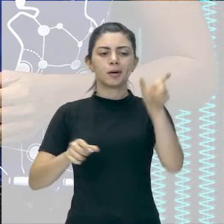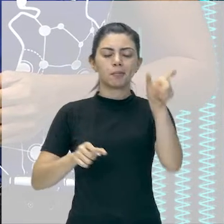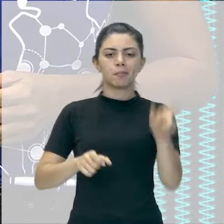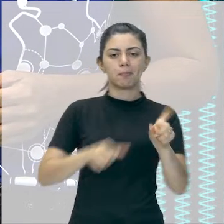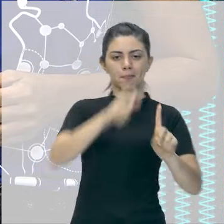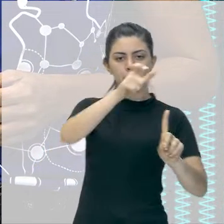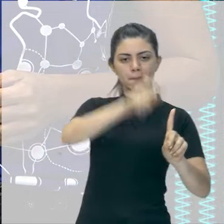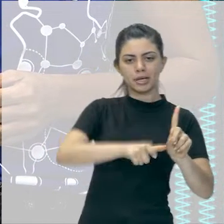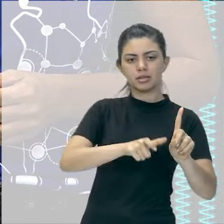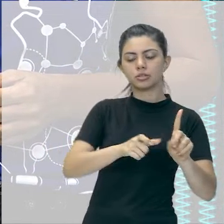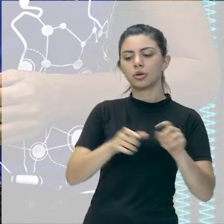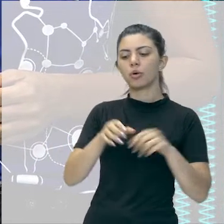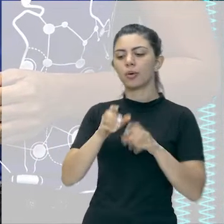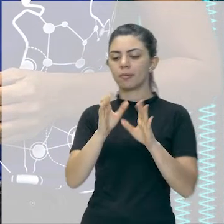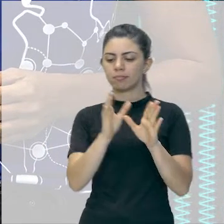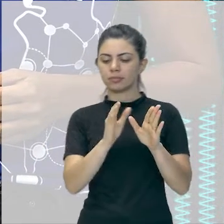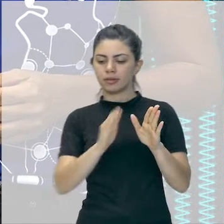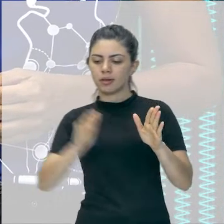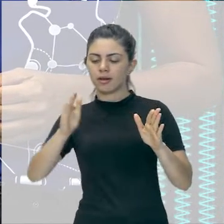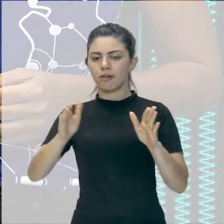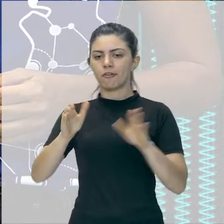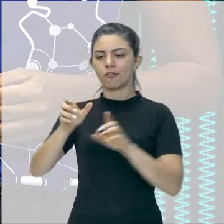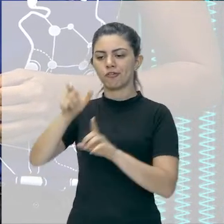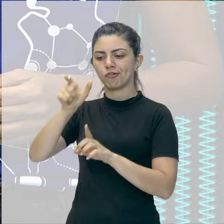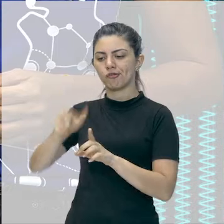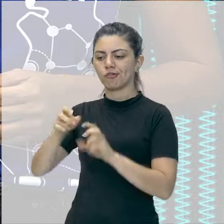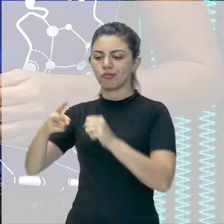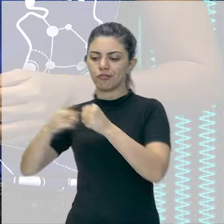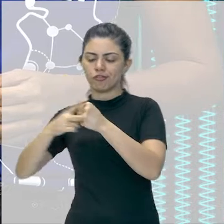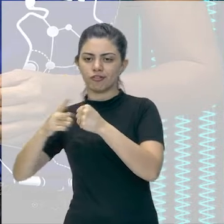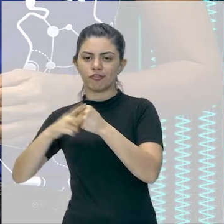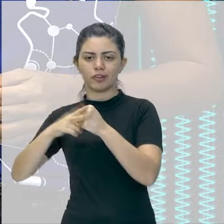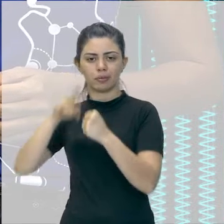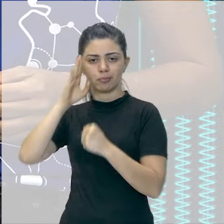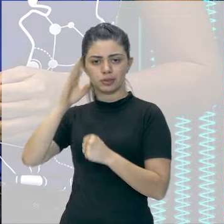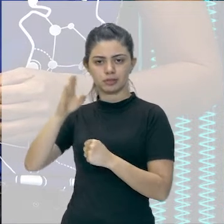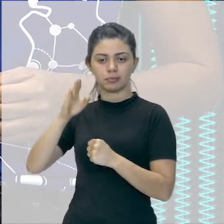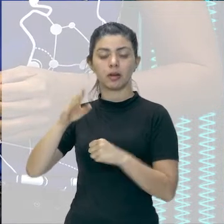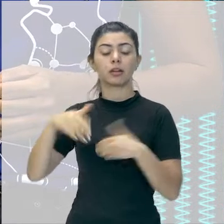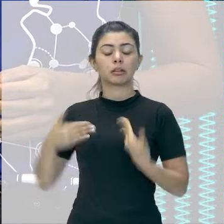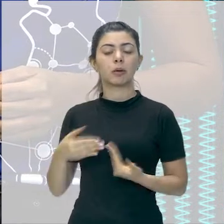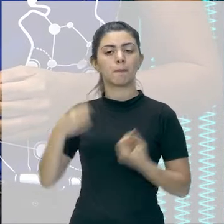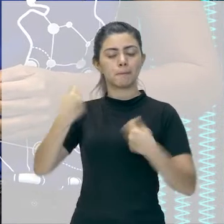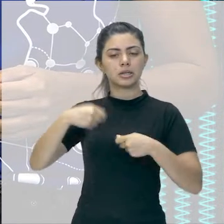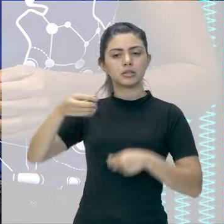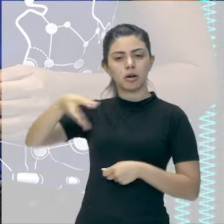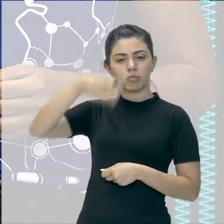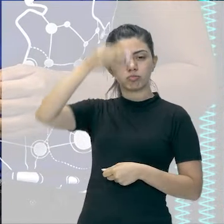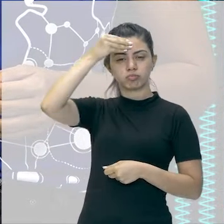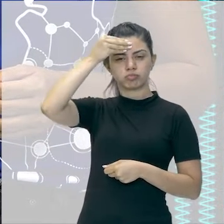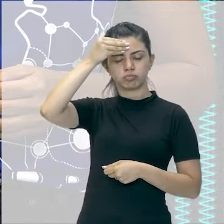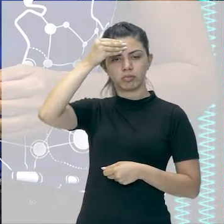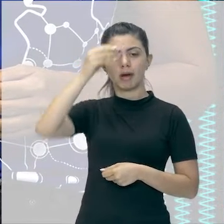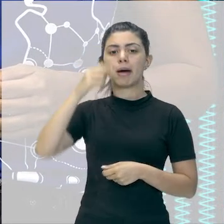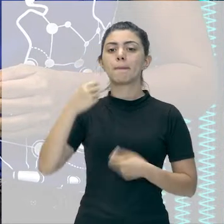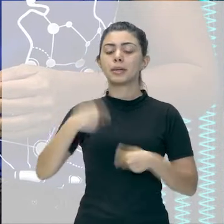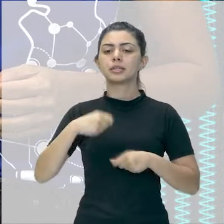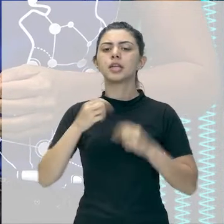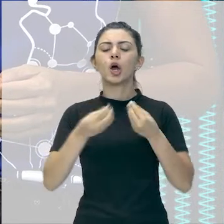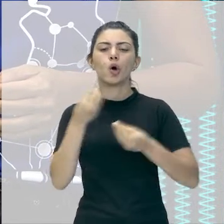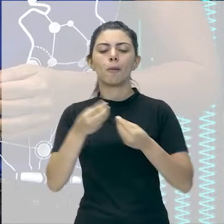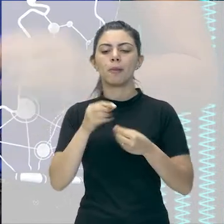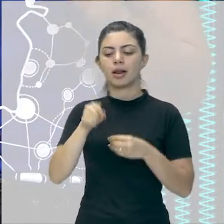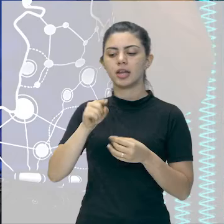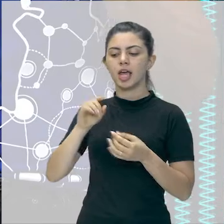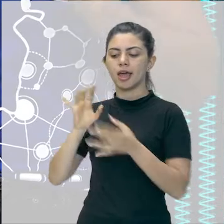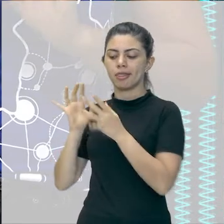sujeito e o verbo principal. Então, essas duas figurinhas aqui, ó, que eu vou precisar para fazer a forma negativa do